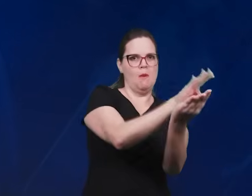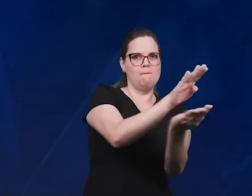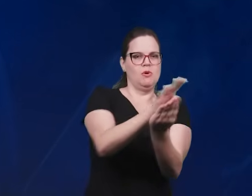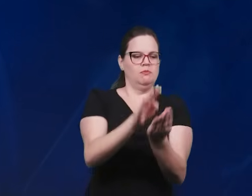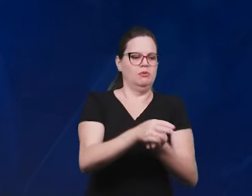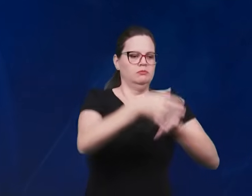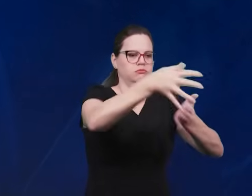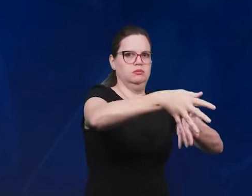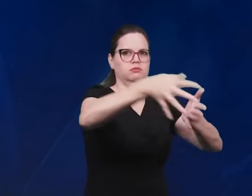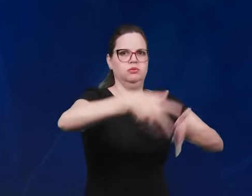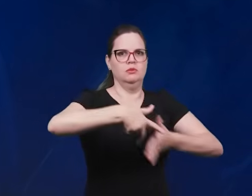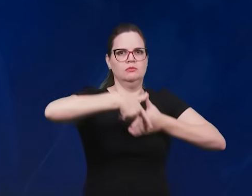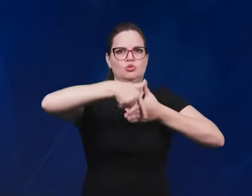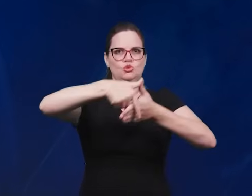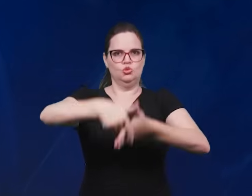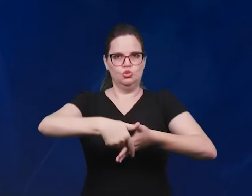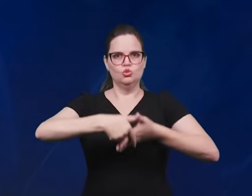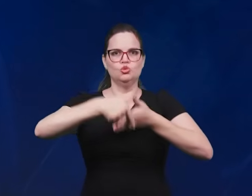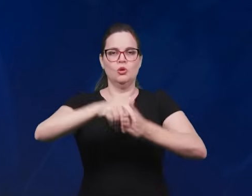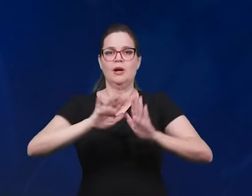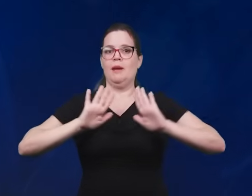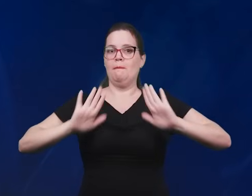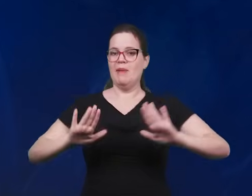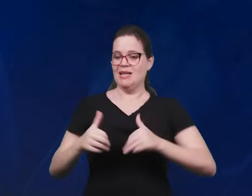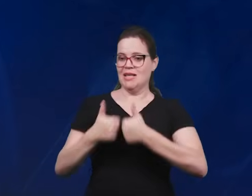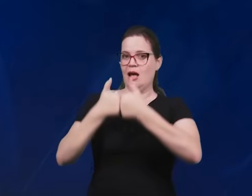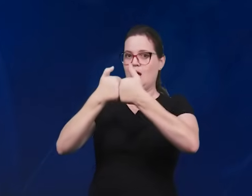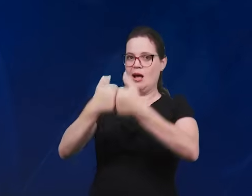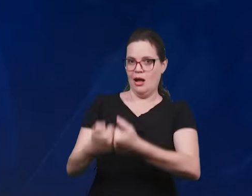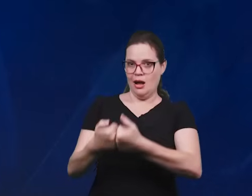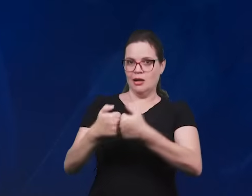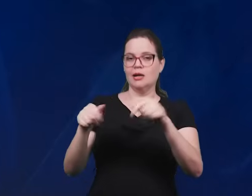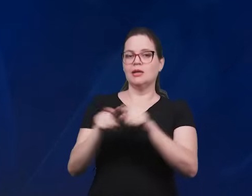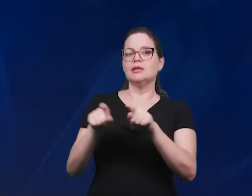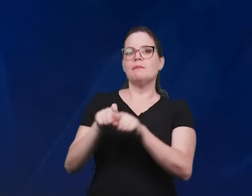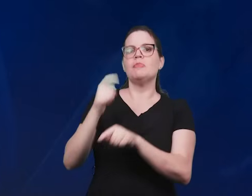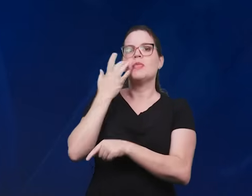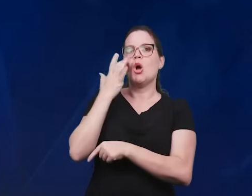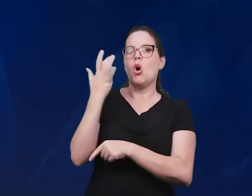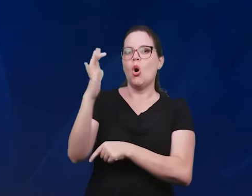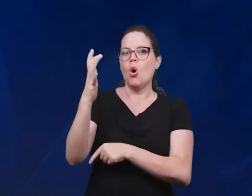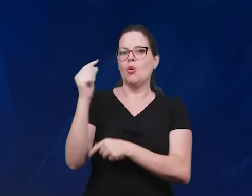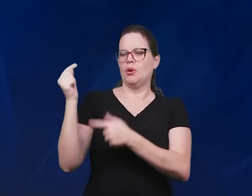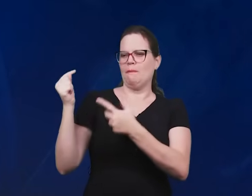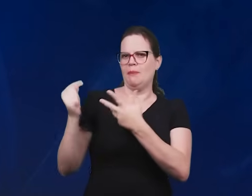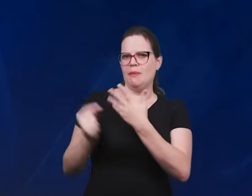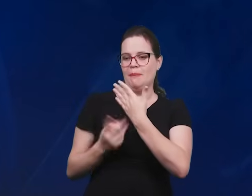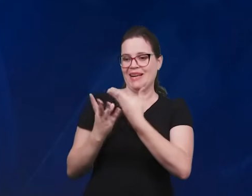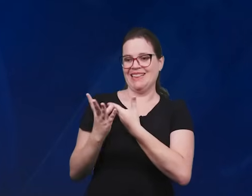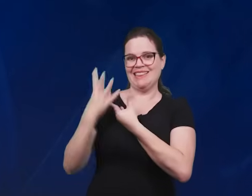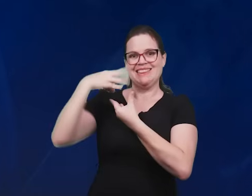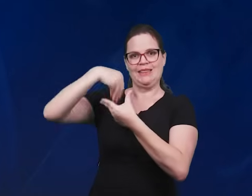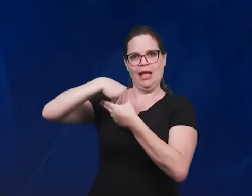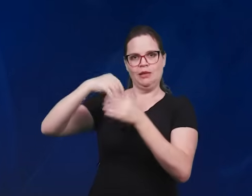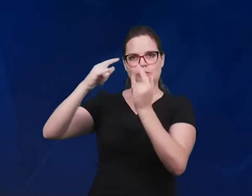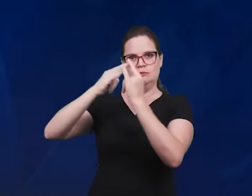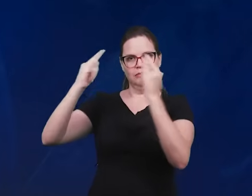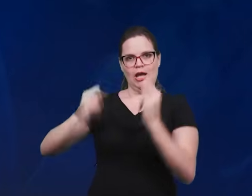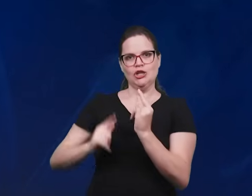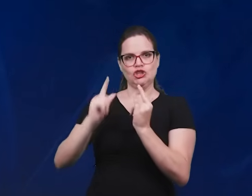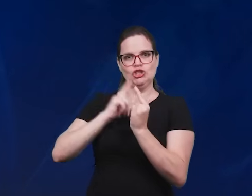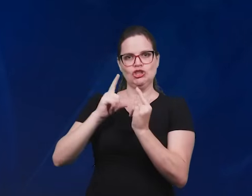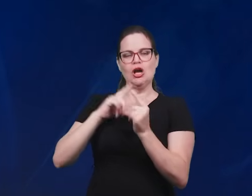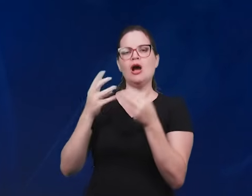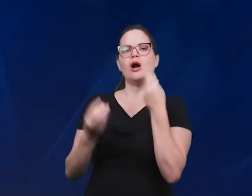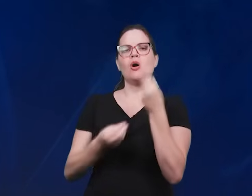os objetos sagrados, como a Arca da Aliança e os móveis de ouro do interior da tenda da congregação, tinham que